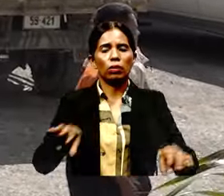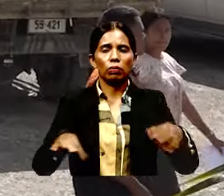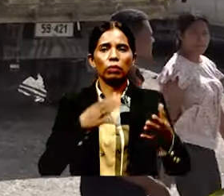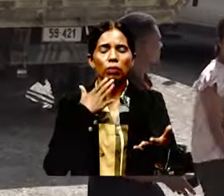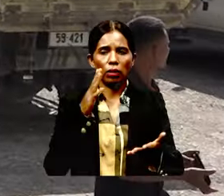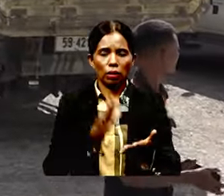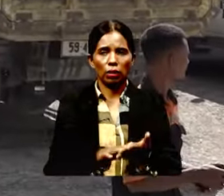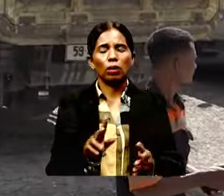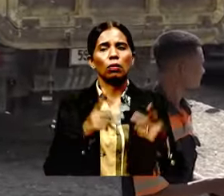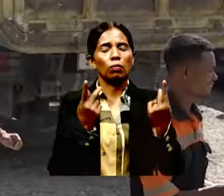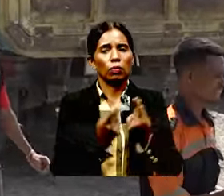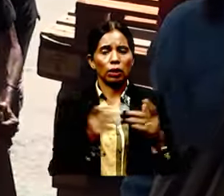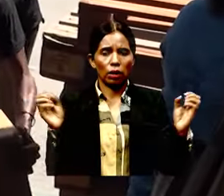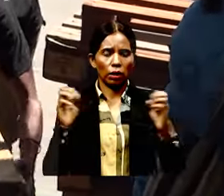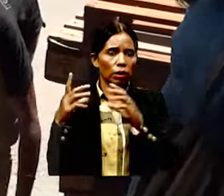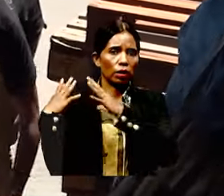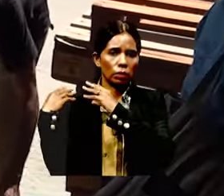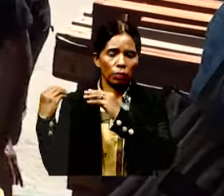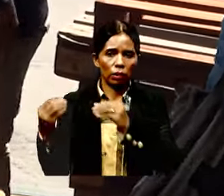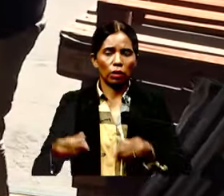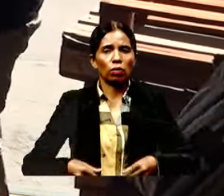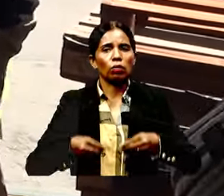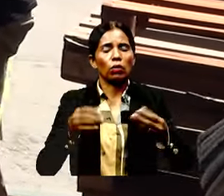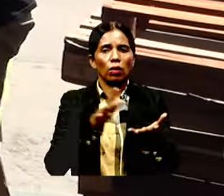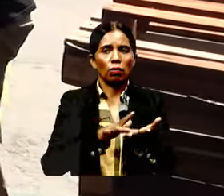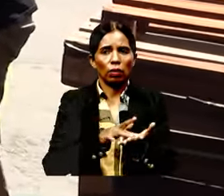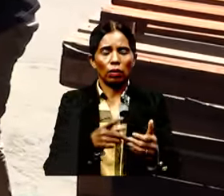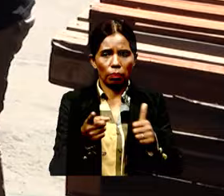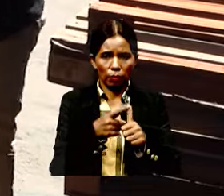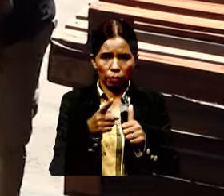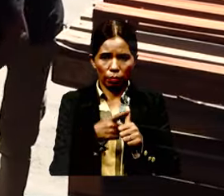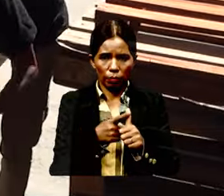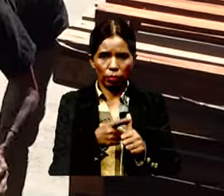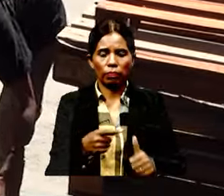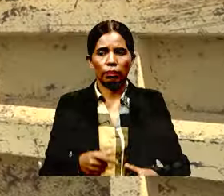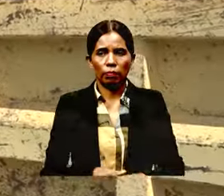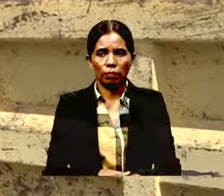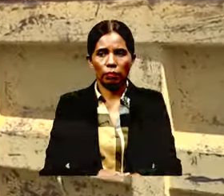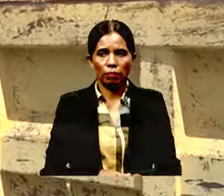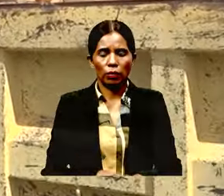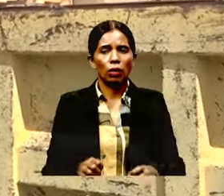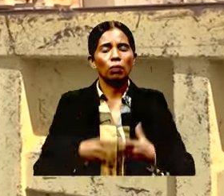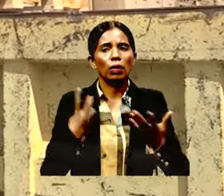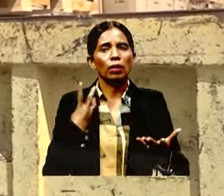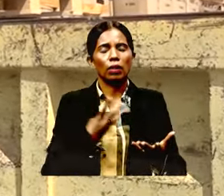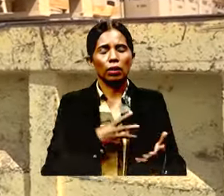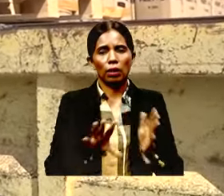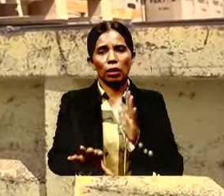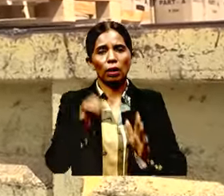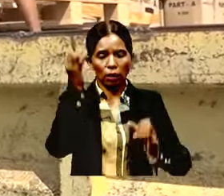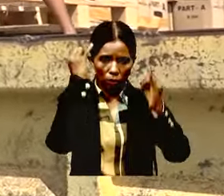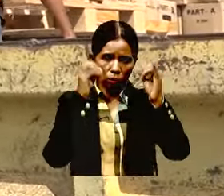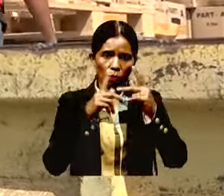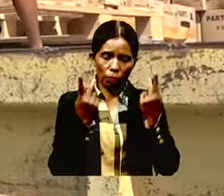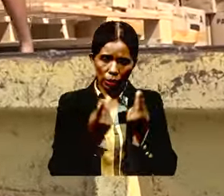a companhia nebela e experiência do supply em Moruk. E a primeiro, o enhira te indica a companhia ira, depois